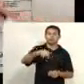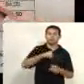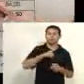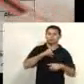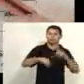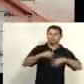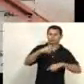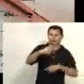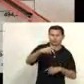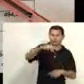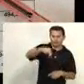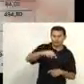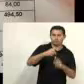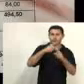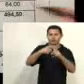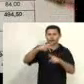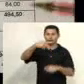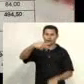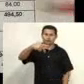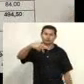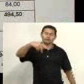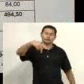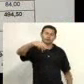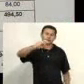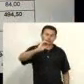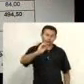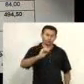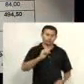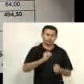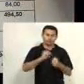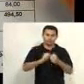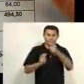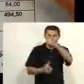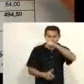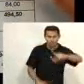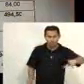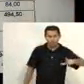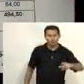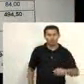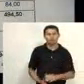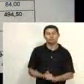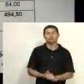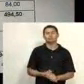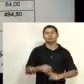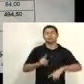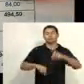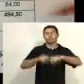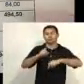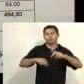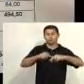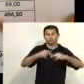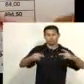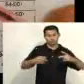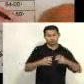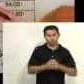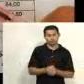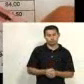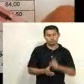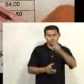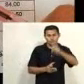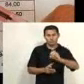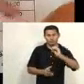produto PN, Q0. Eu fazendo novamente, então, esse produto, né,